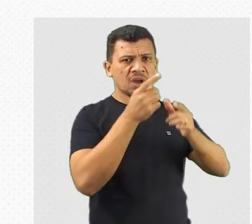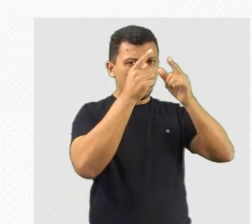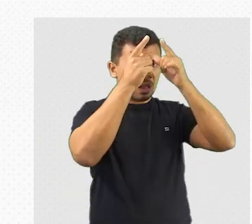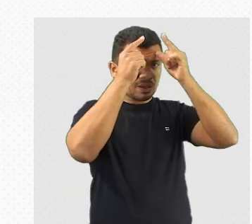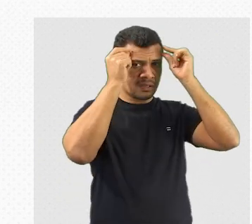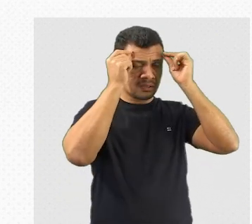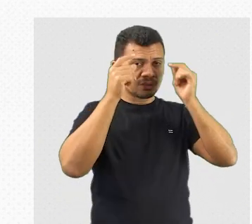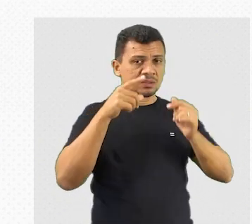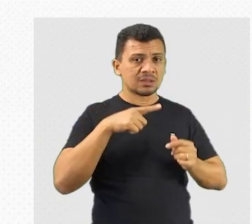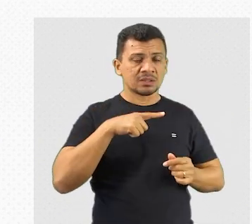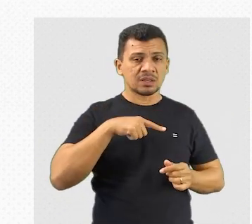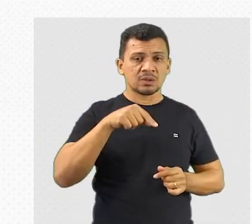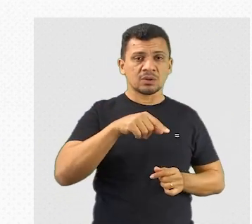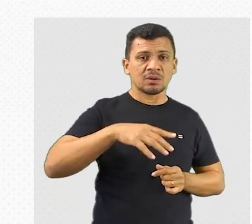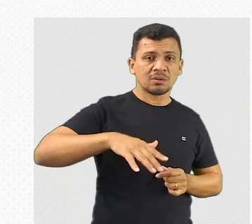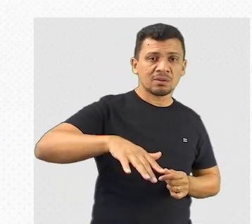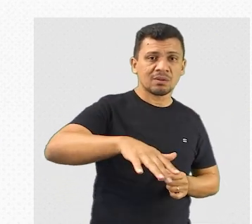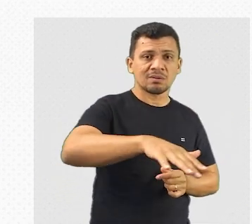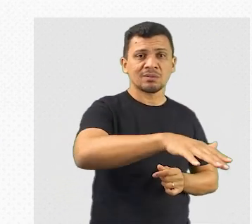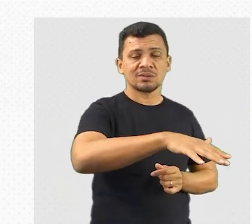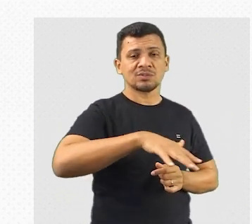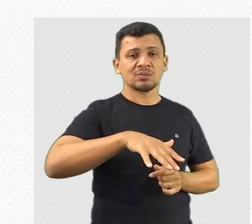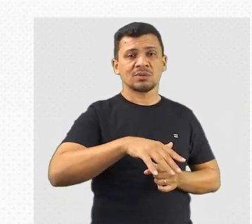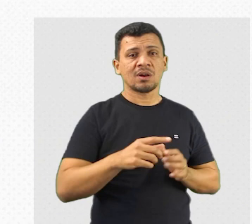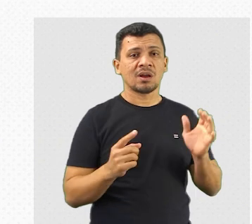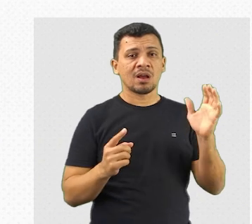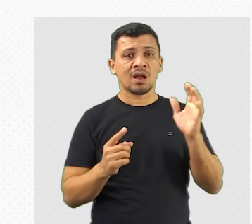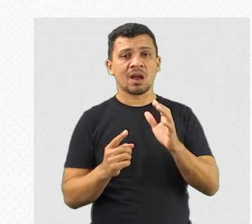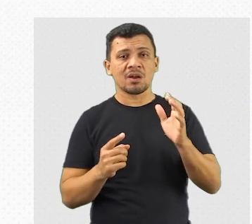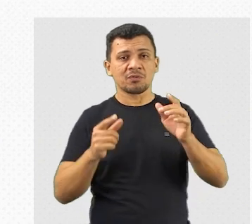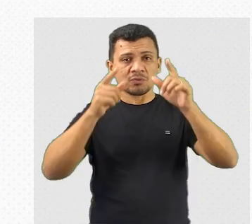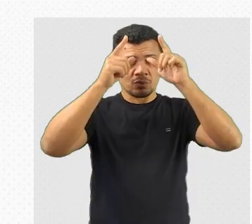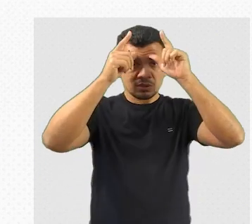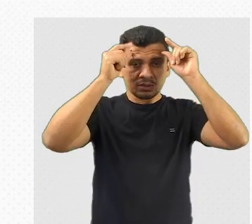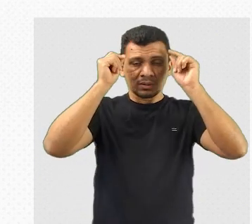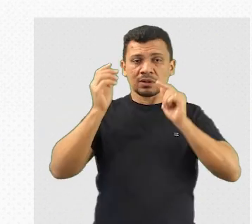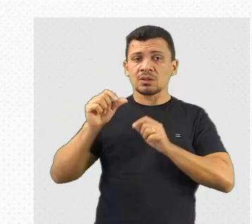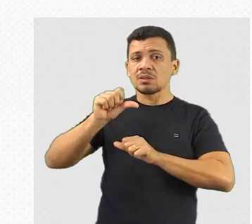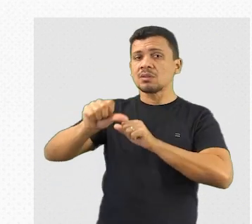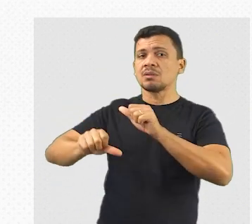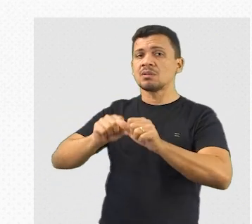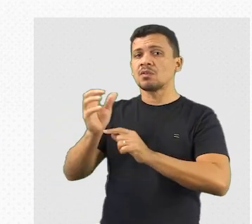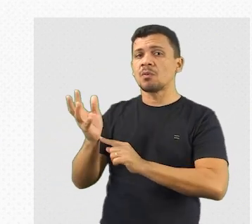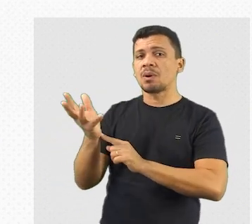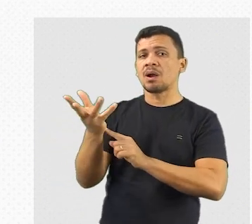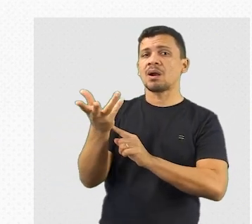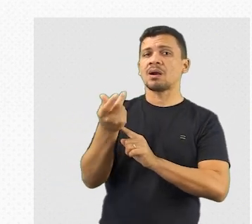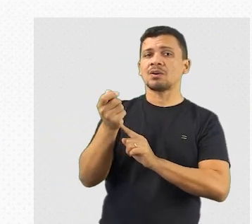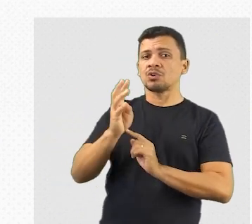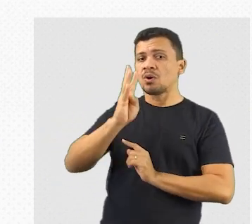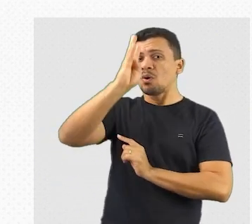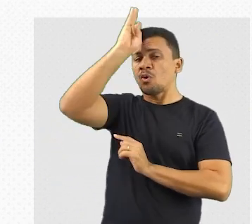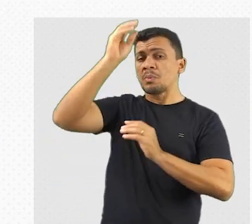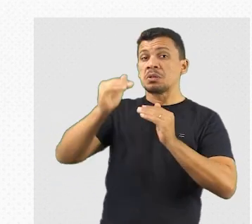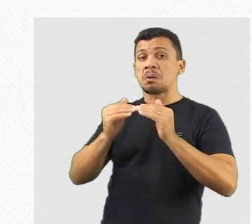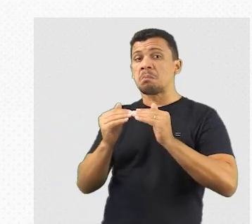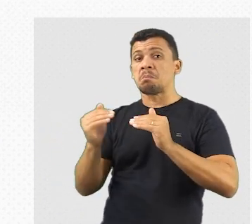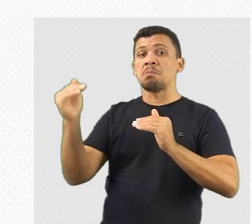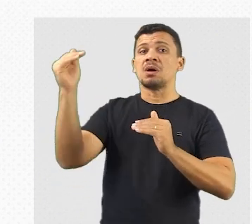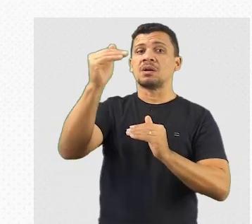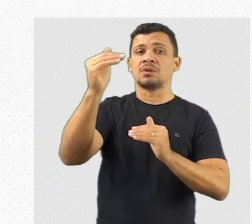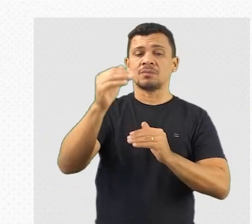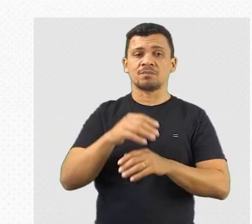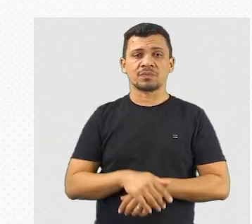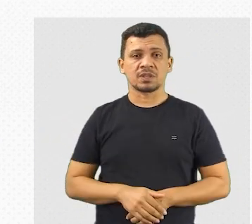meio da península. Ou seja, essas influências gregas, elas transformam a arte romana numa coisa maior e mais grandiosa. Ela não estava